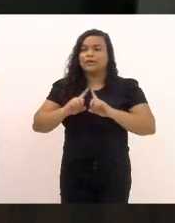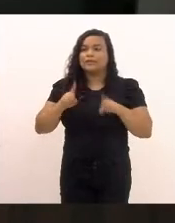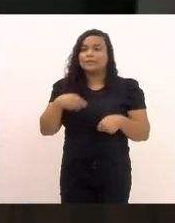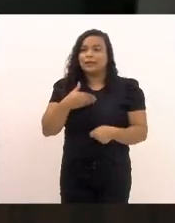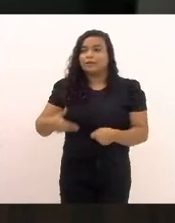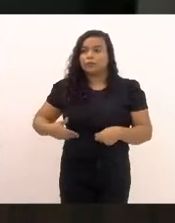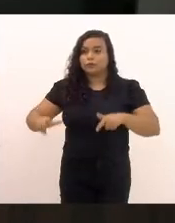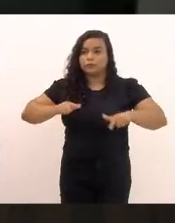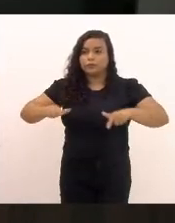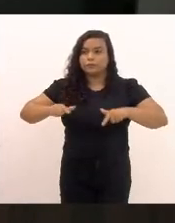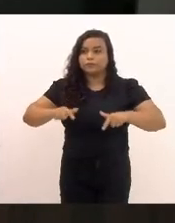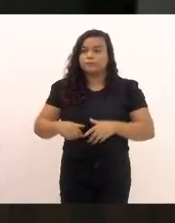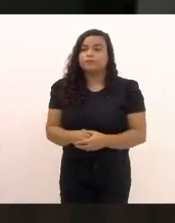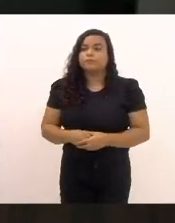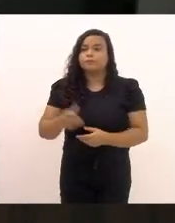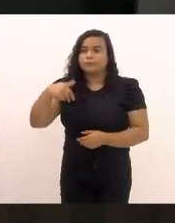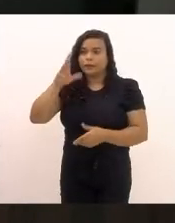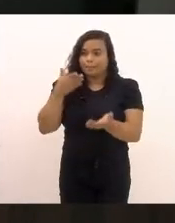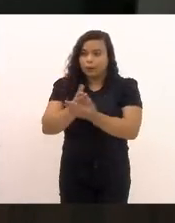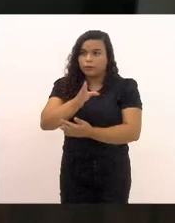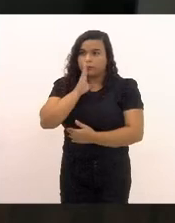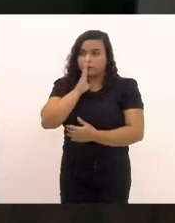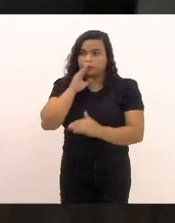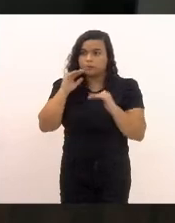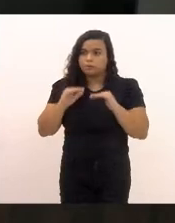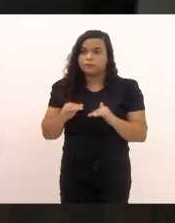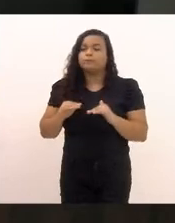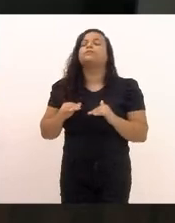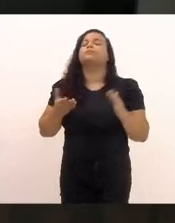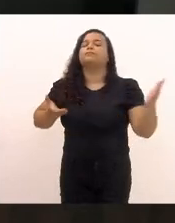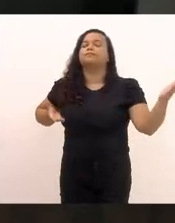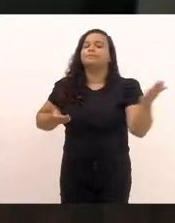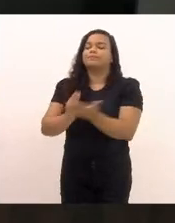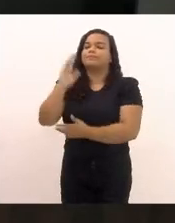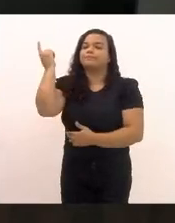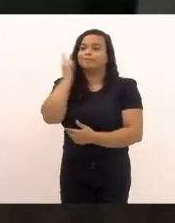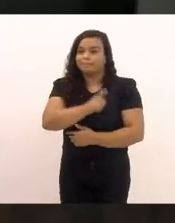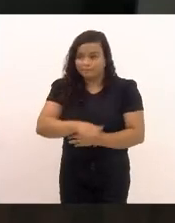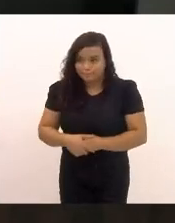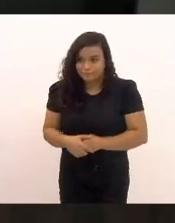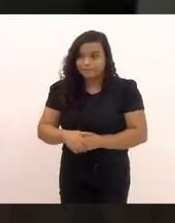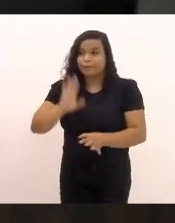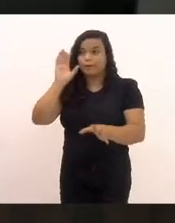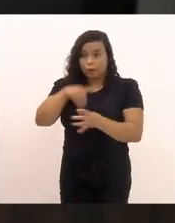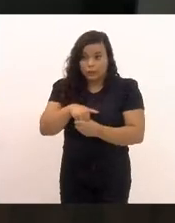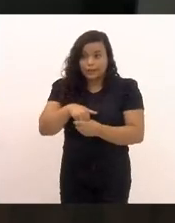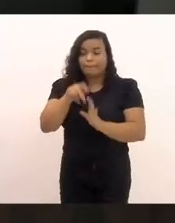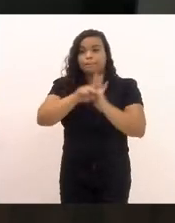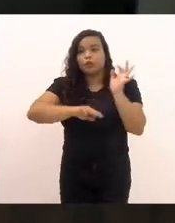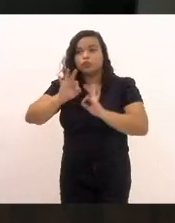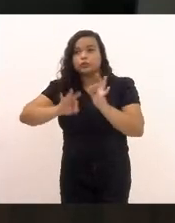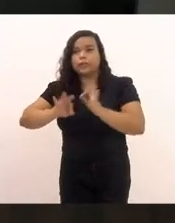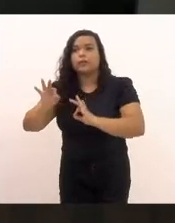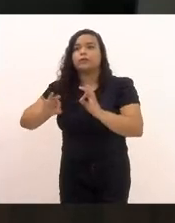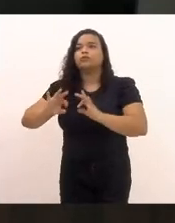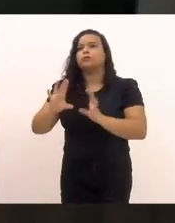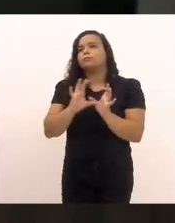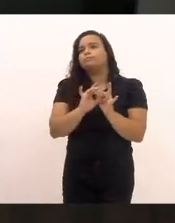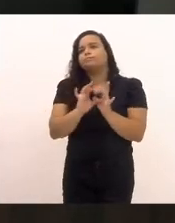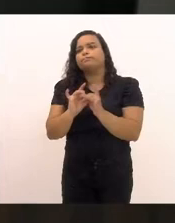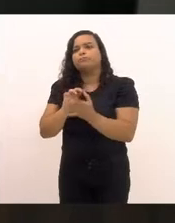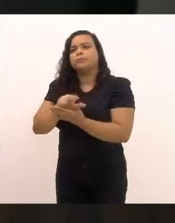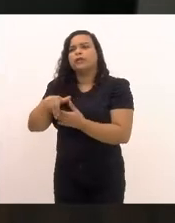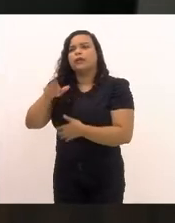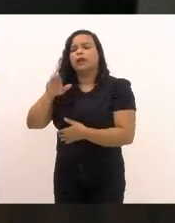públicos, os senhores que aprovam, permaneçam como estão, aprovado em votação o projeto assim emendado, senhores e senhoras que